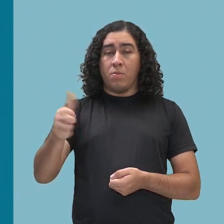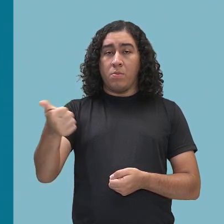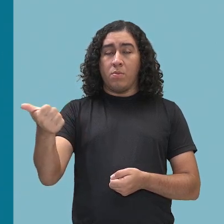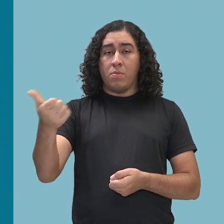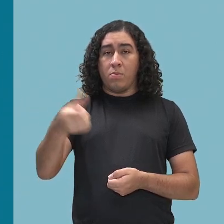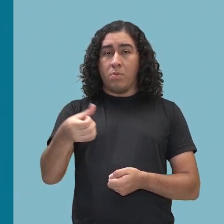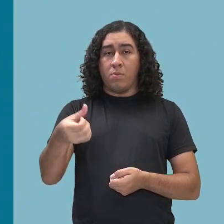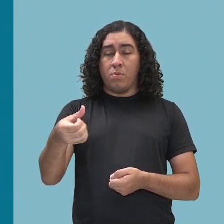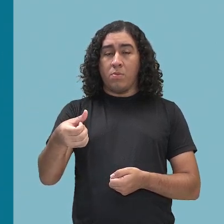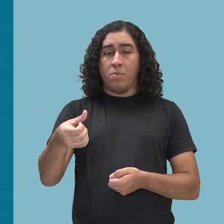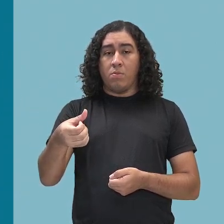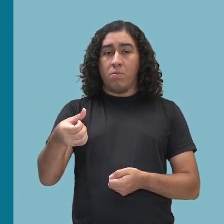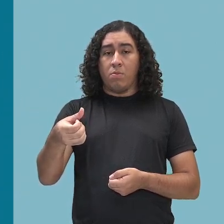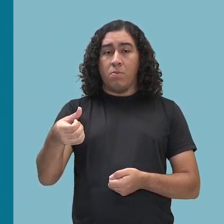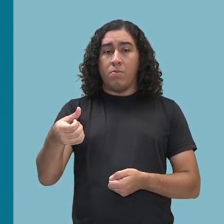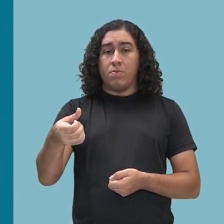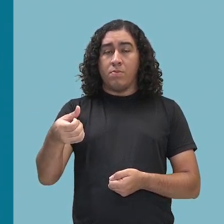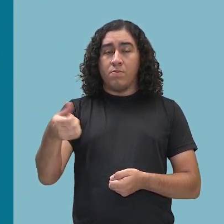16th,